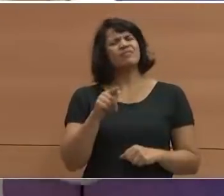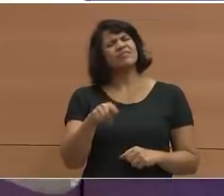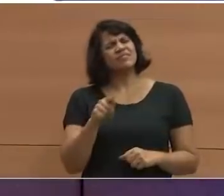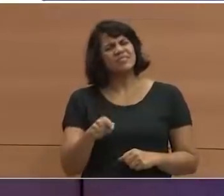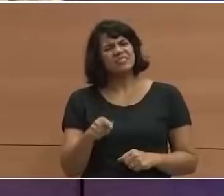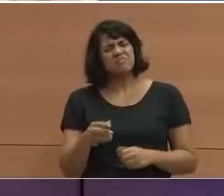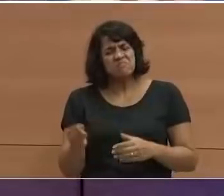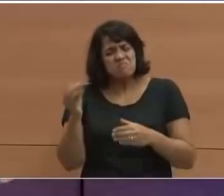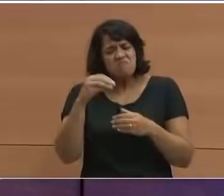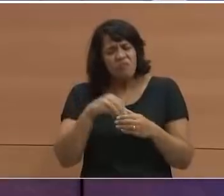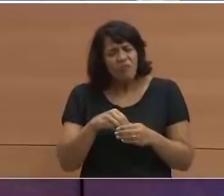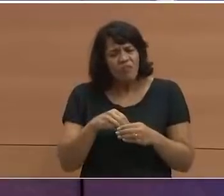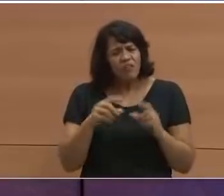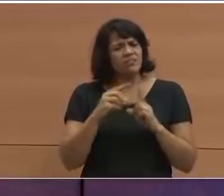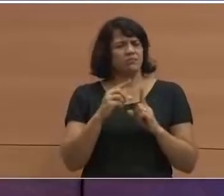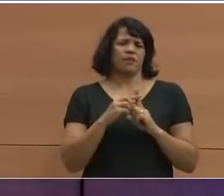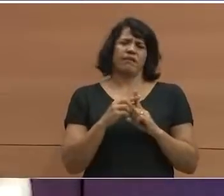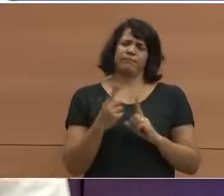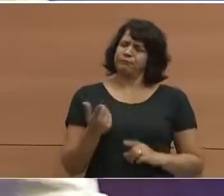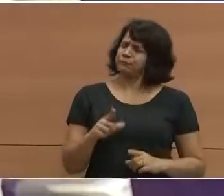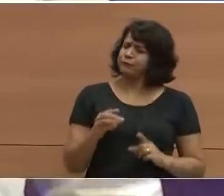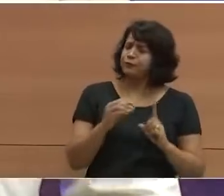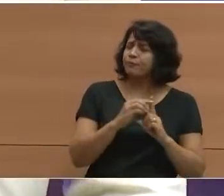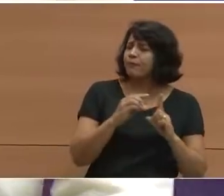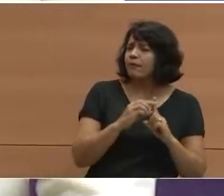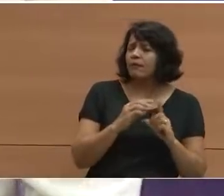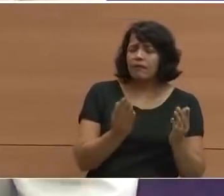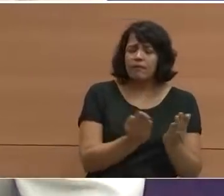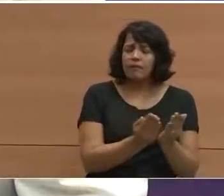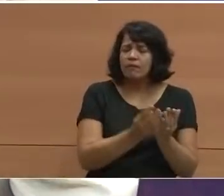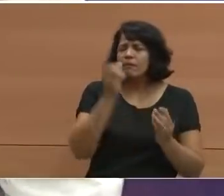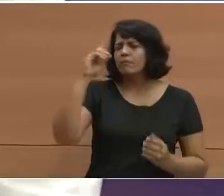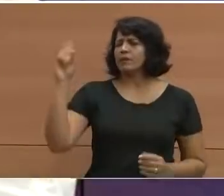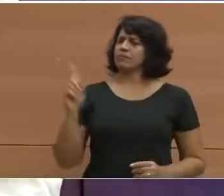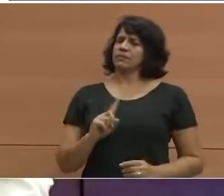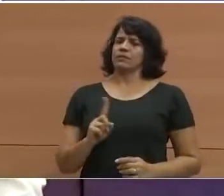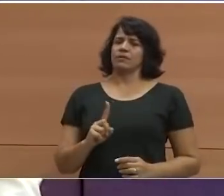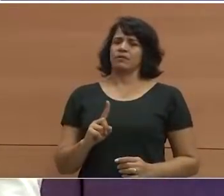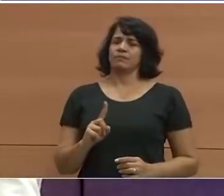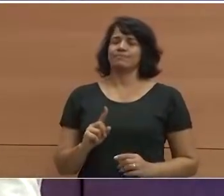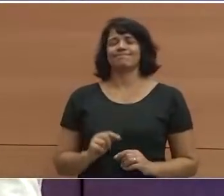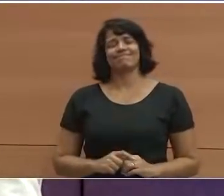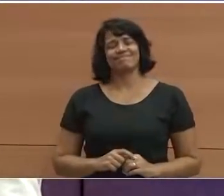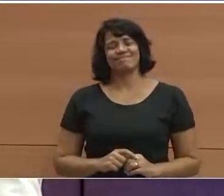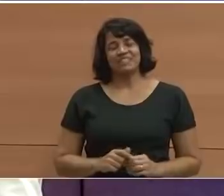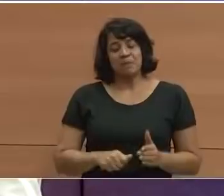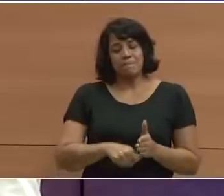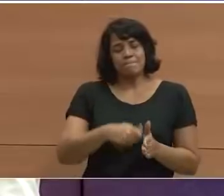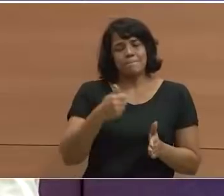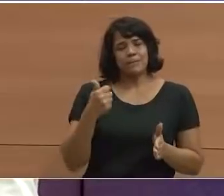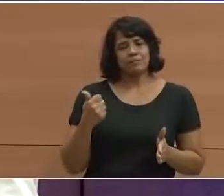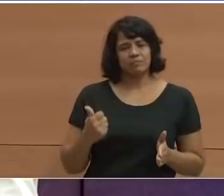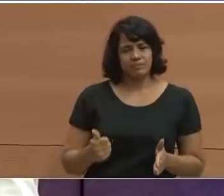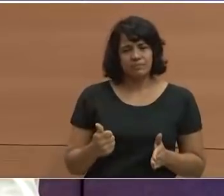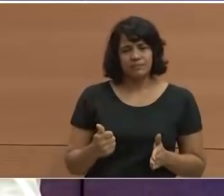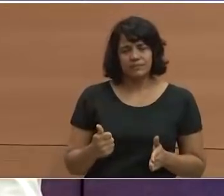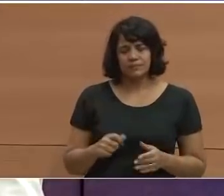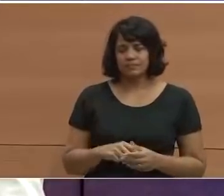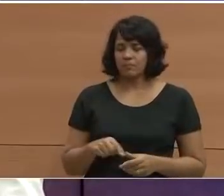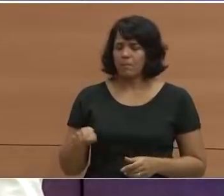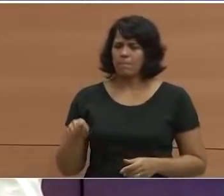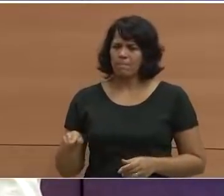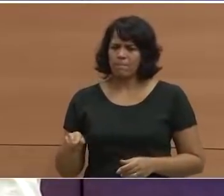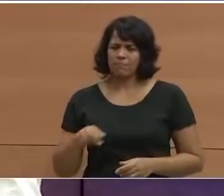prova que isso aconteceu? Irmãos, primeiro, irmãos, olha só, o motivo dele ter ficado 2 anos